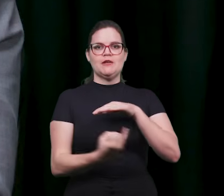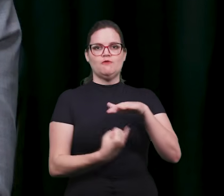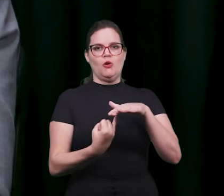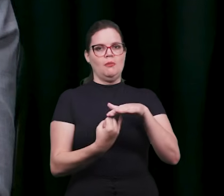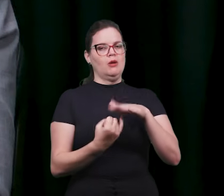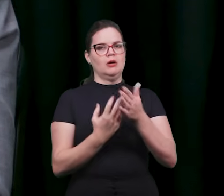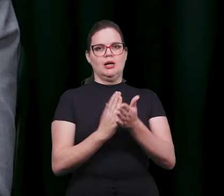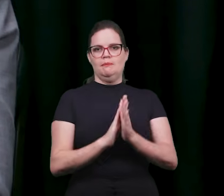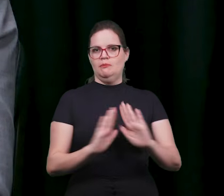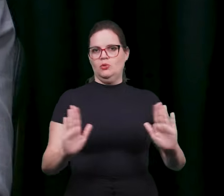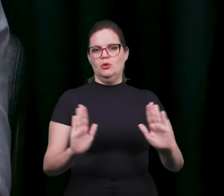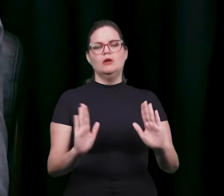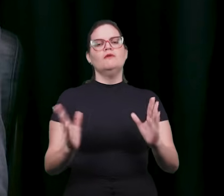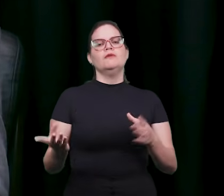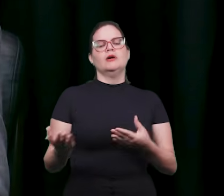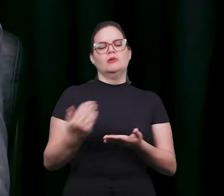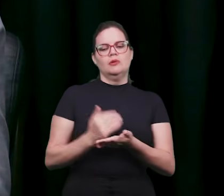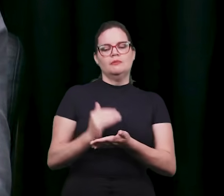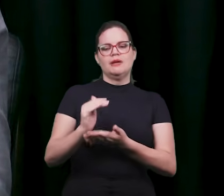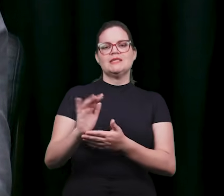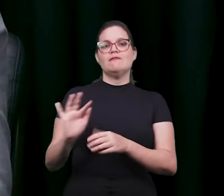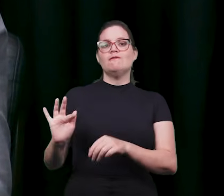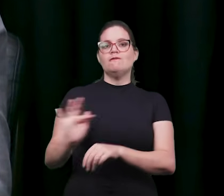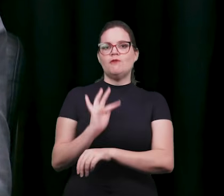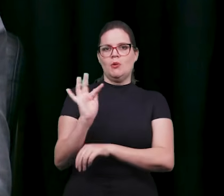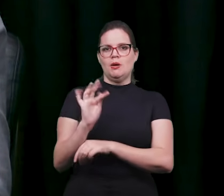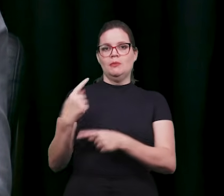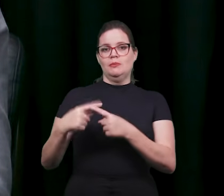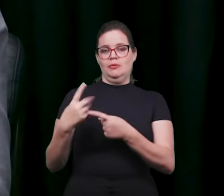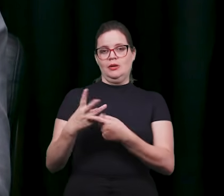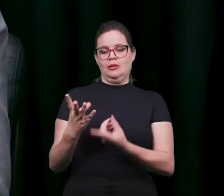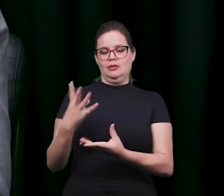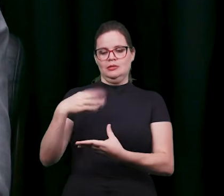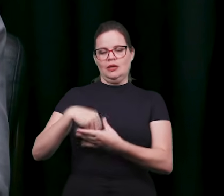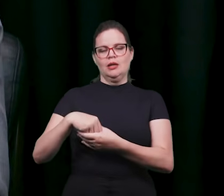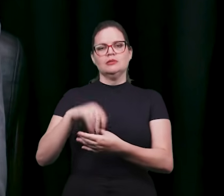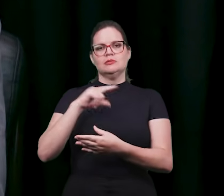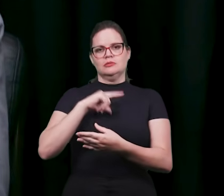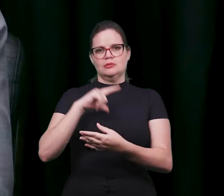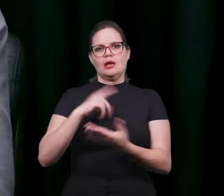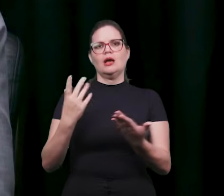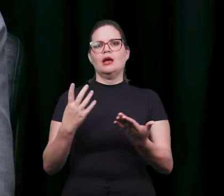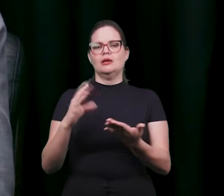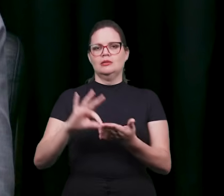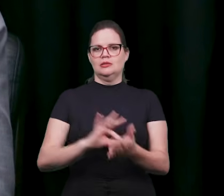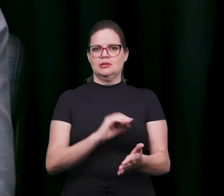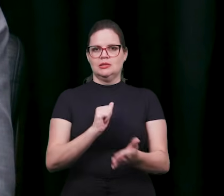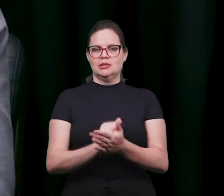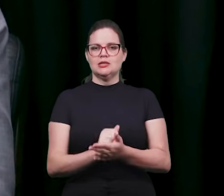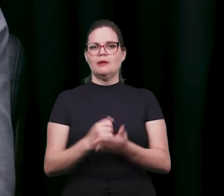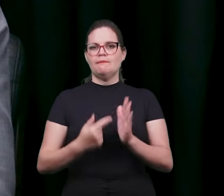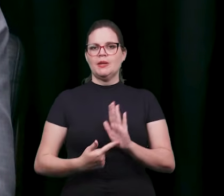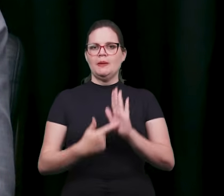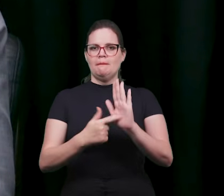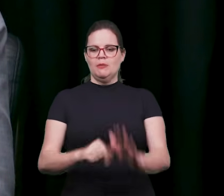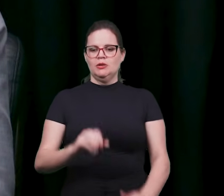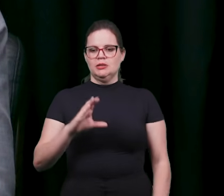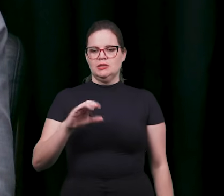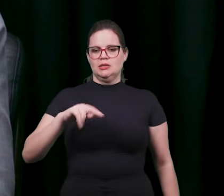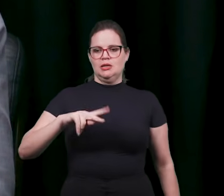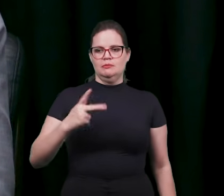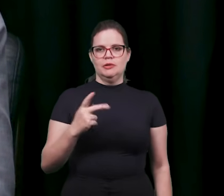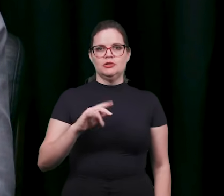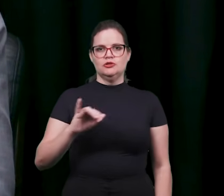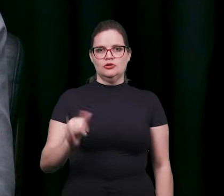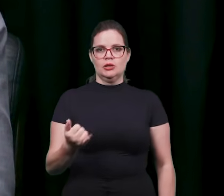é rápido, é questão de minutos, você cadastra e já vai ter acesso ao número do seu CNPJ. Só repetindo, CNPJ